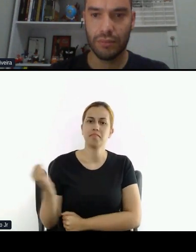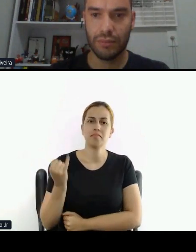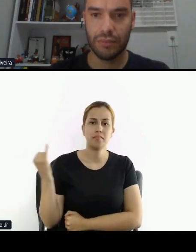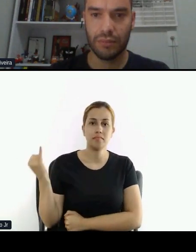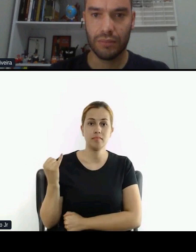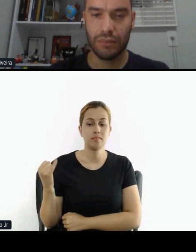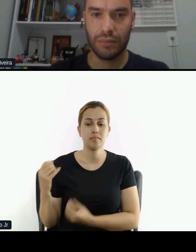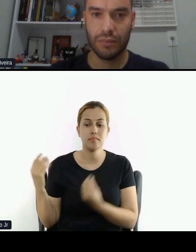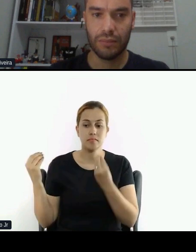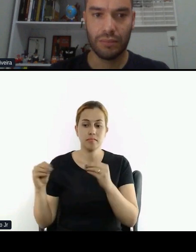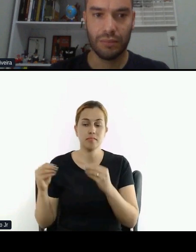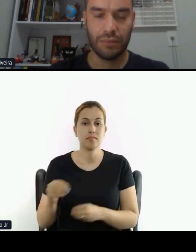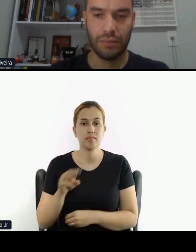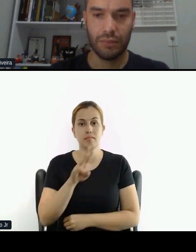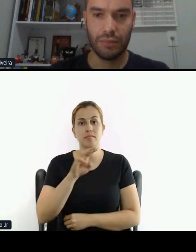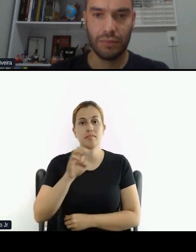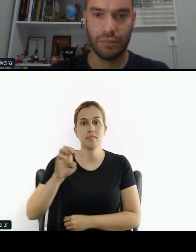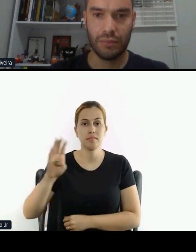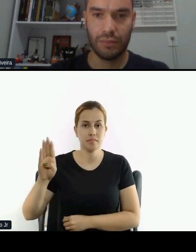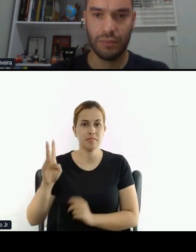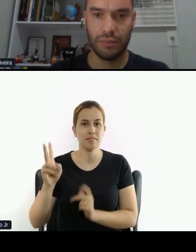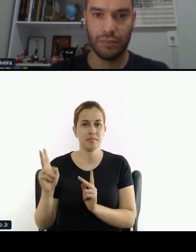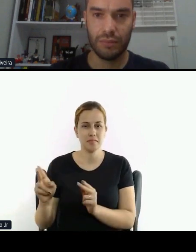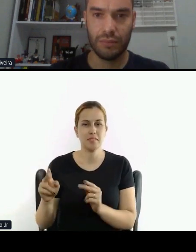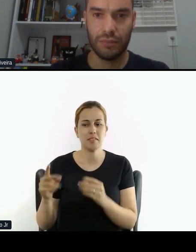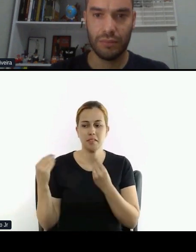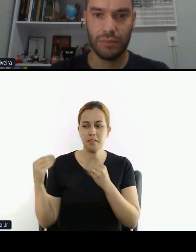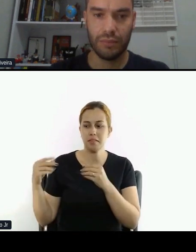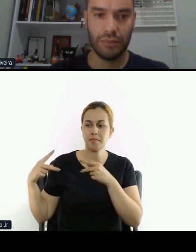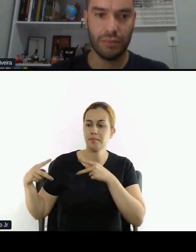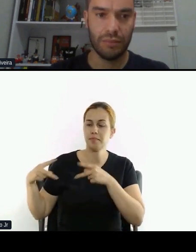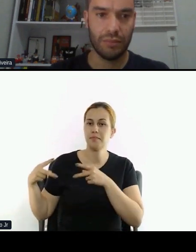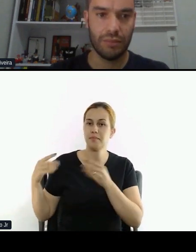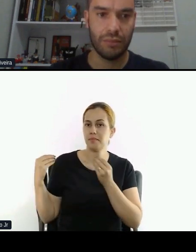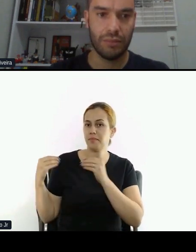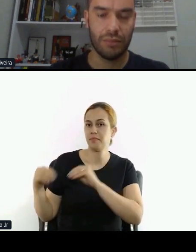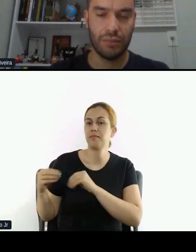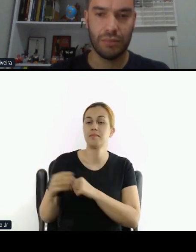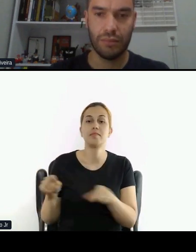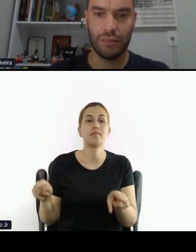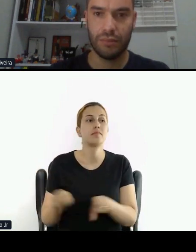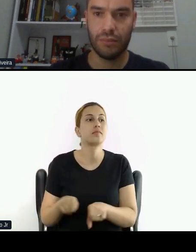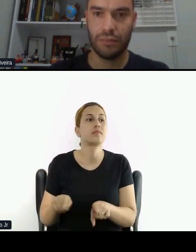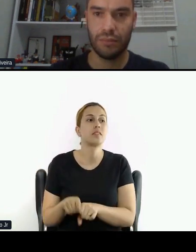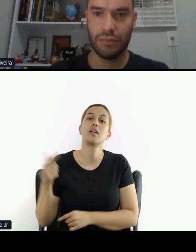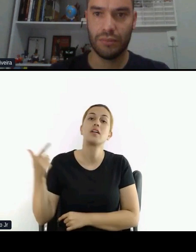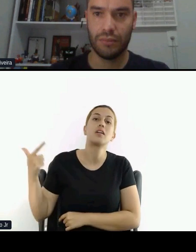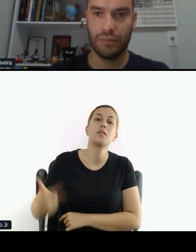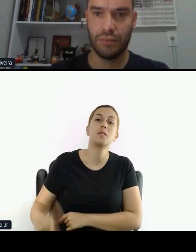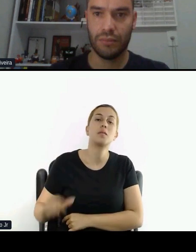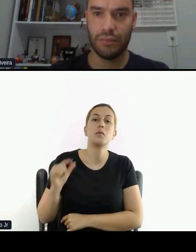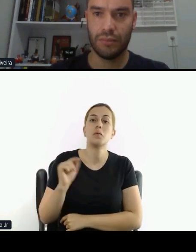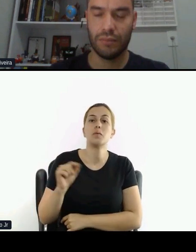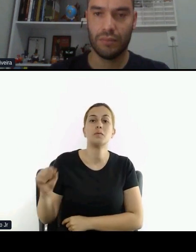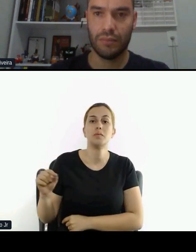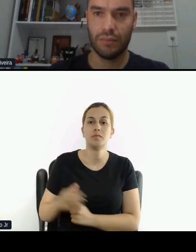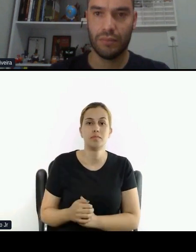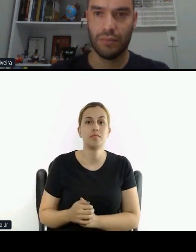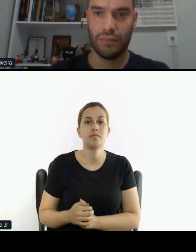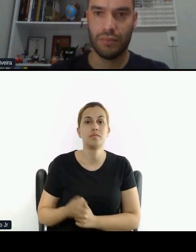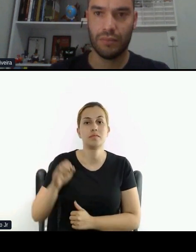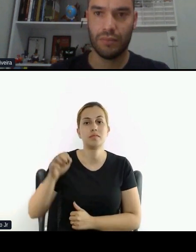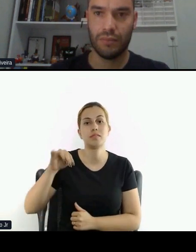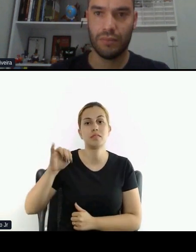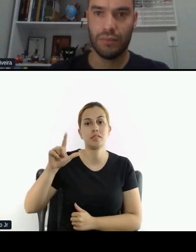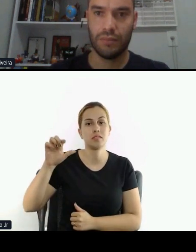ali o webbing que tu trouxe ali, eu mandei no link ali para vocês. Coloquei também ali sobre o Norman, né, o Nilson. Ele